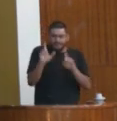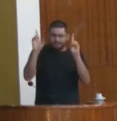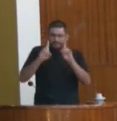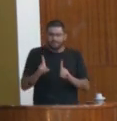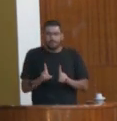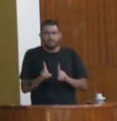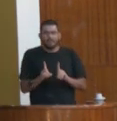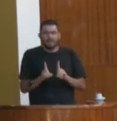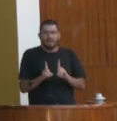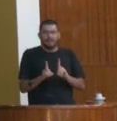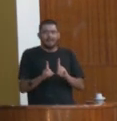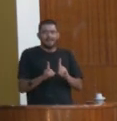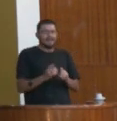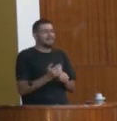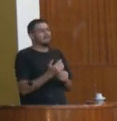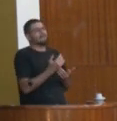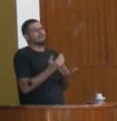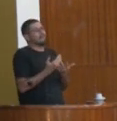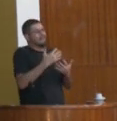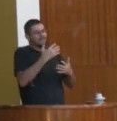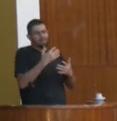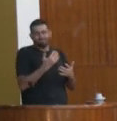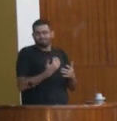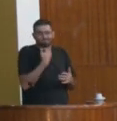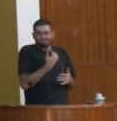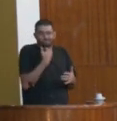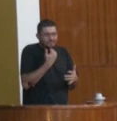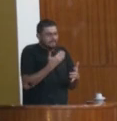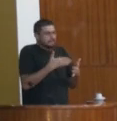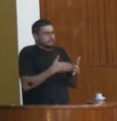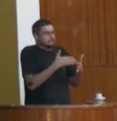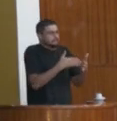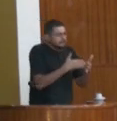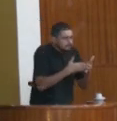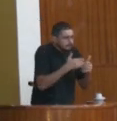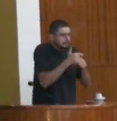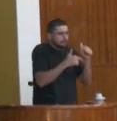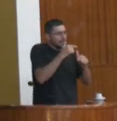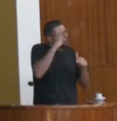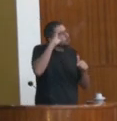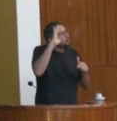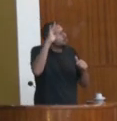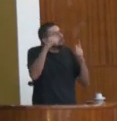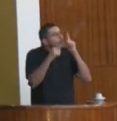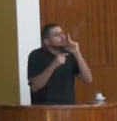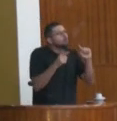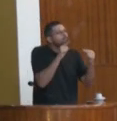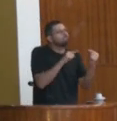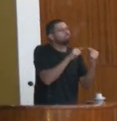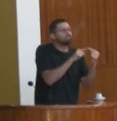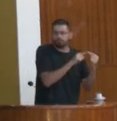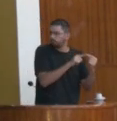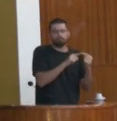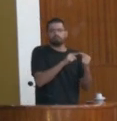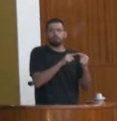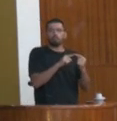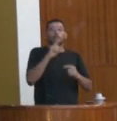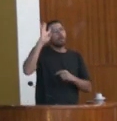impeçam o ser humano, o espírito humano, de sonhar. Porque é pelo sonho do espírito humano que ele